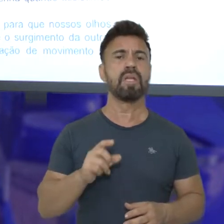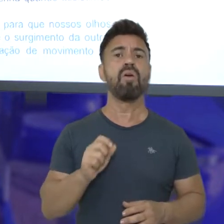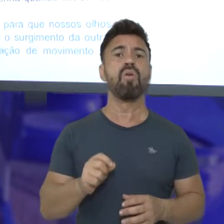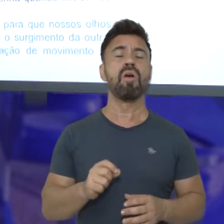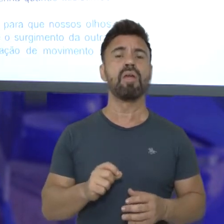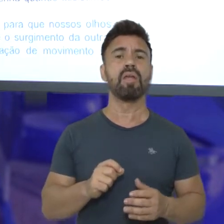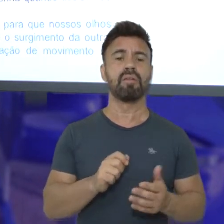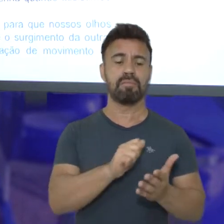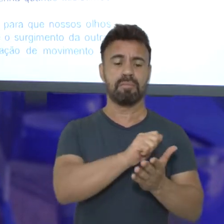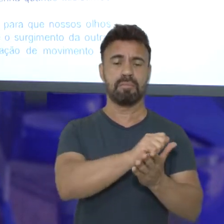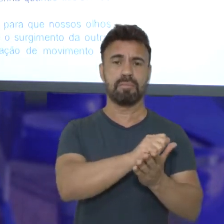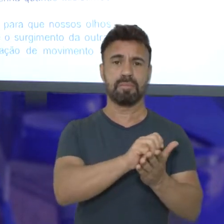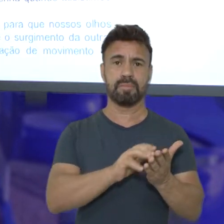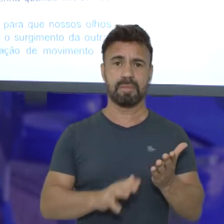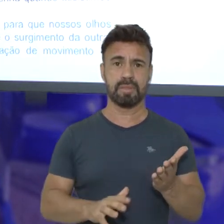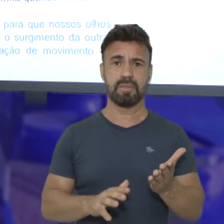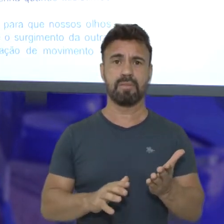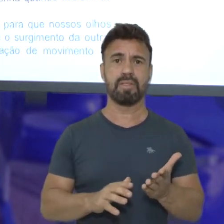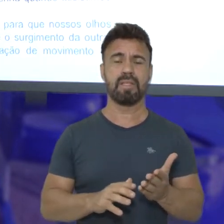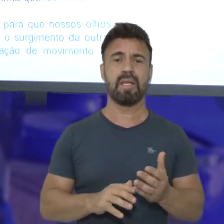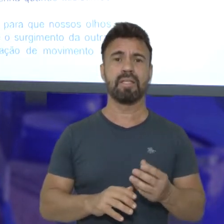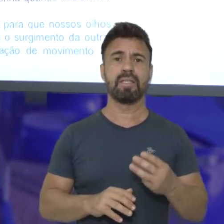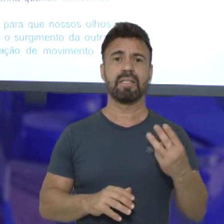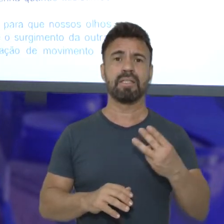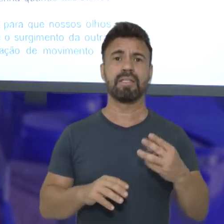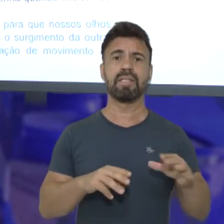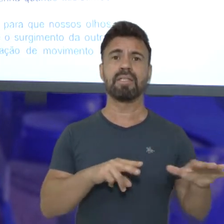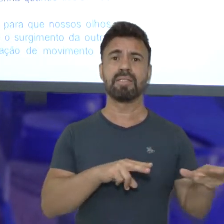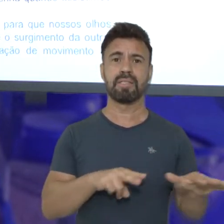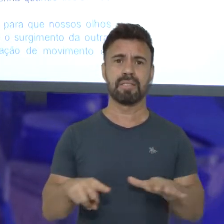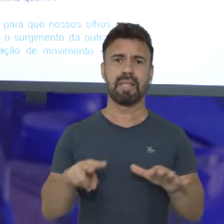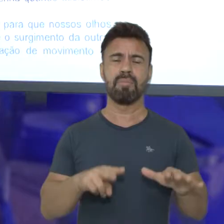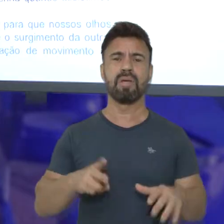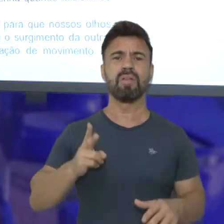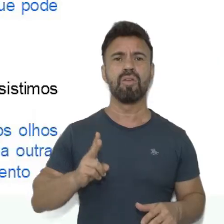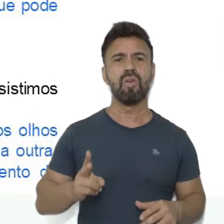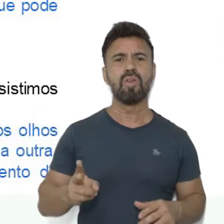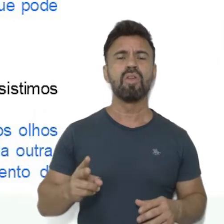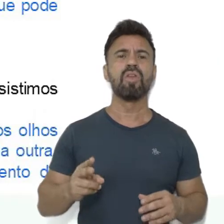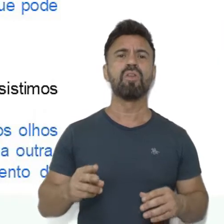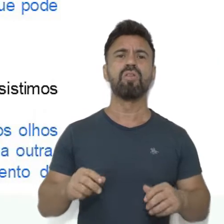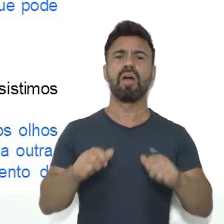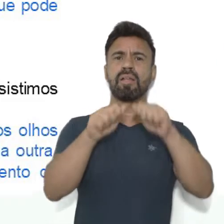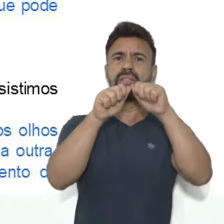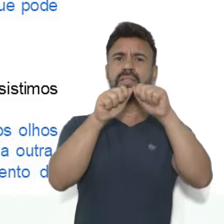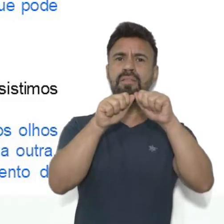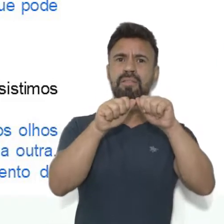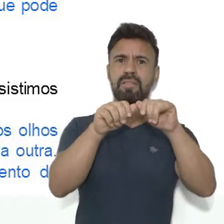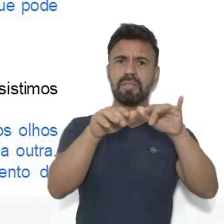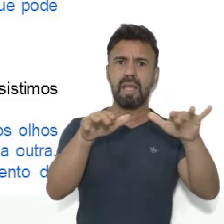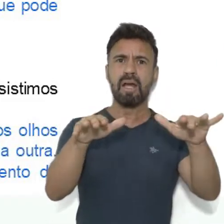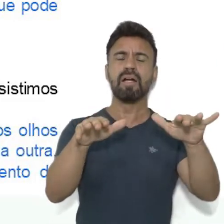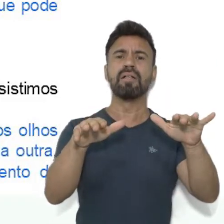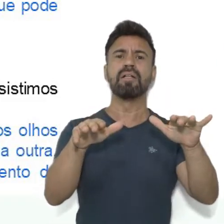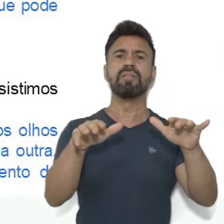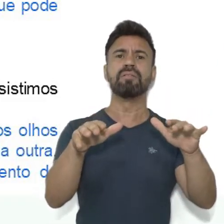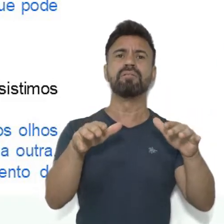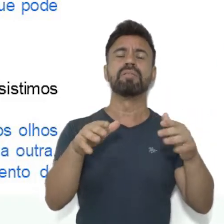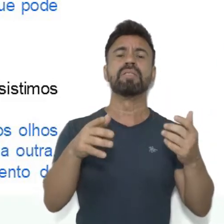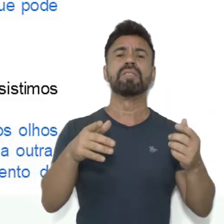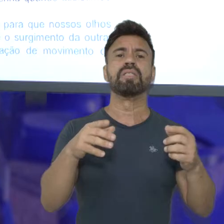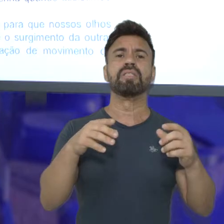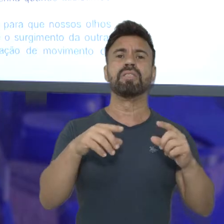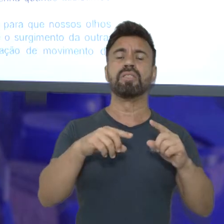os exercícios da terceira semana, que continua falando um pouco sobre transmissão e recepção de som